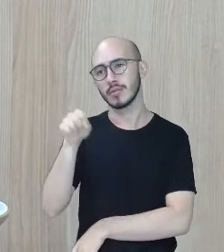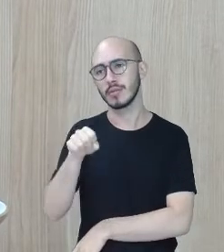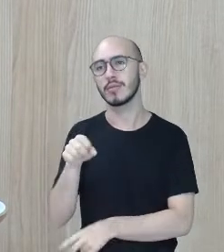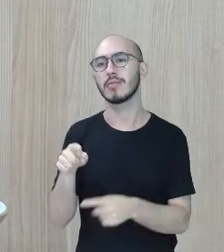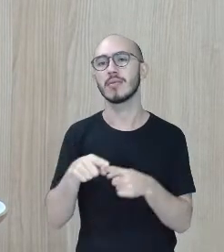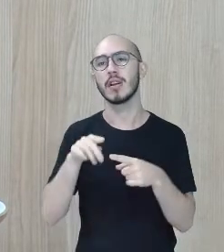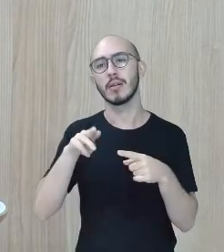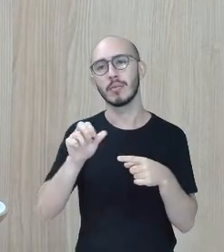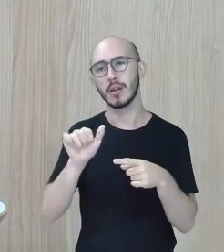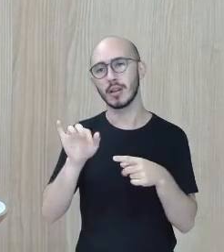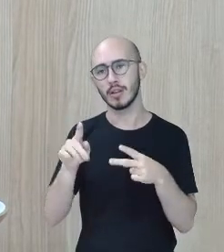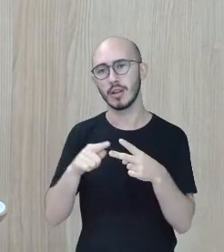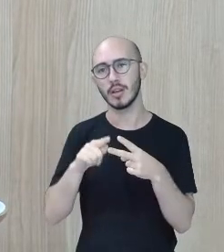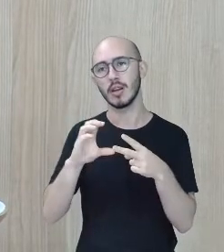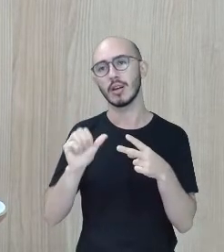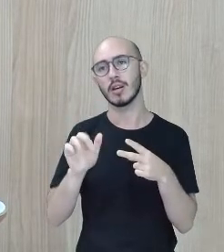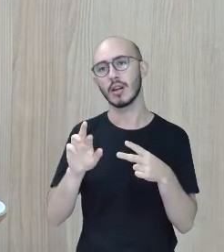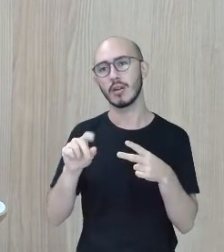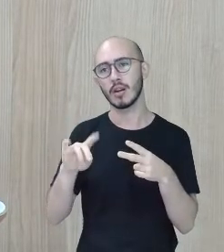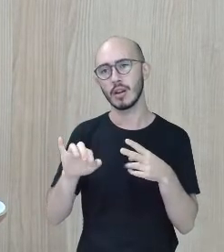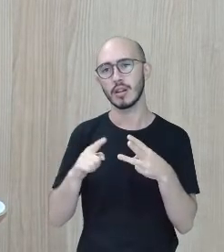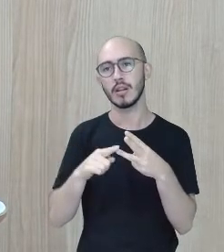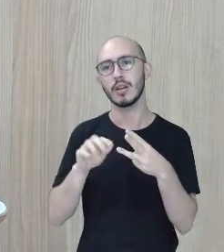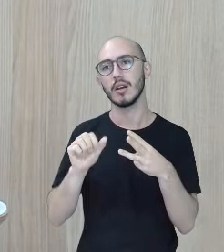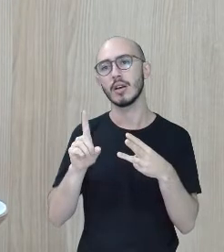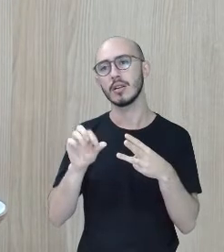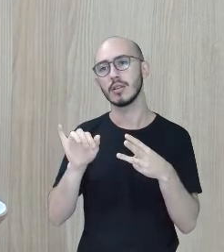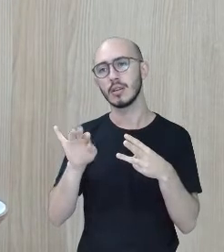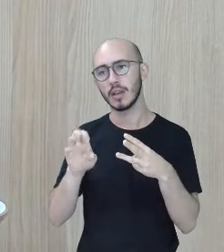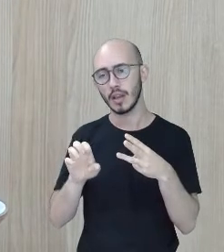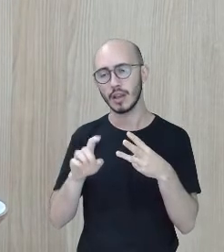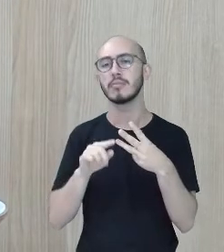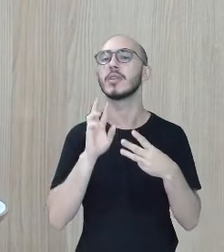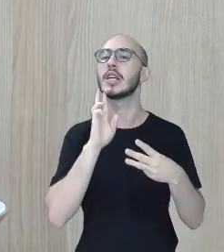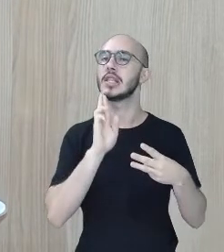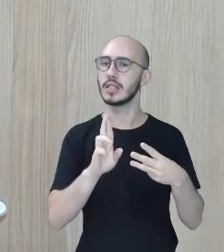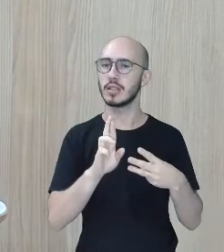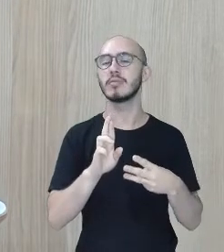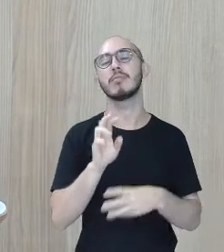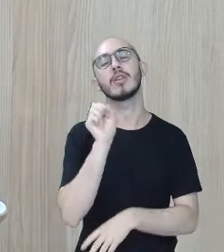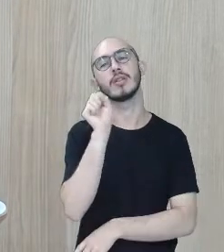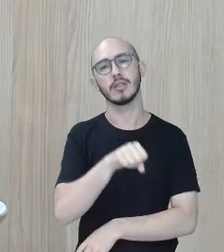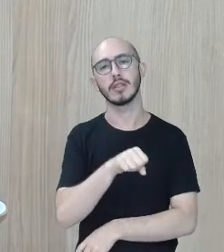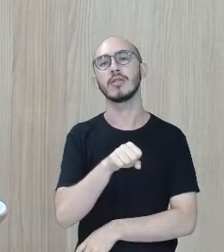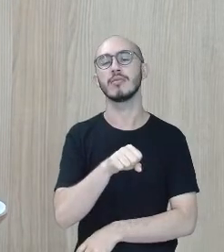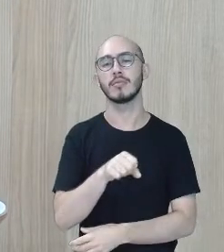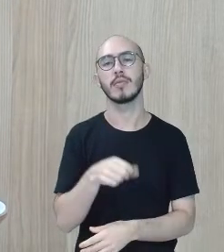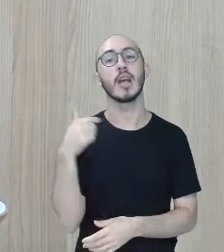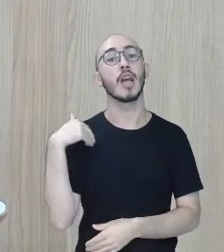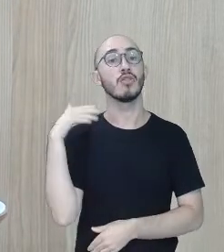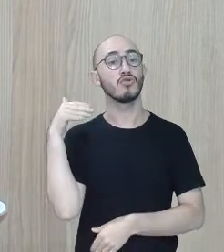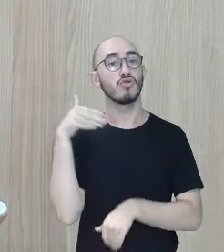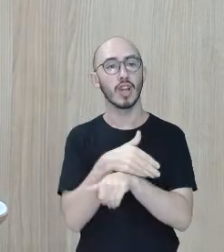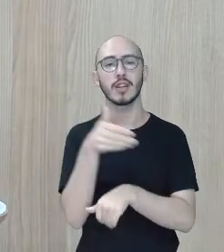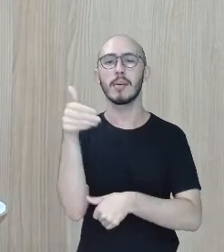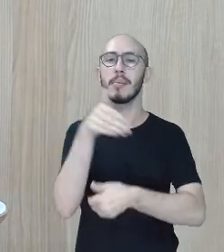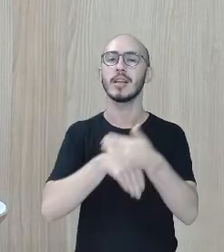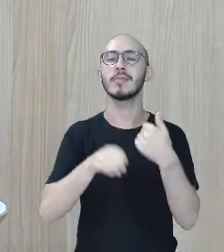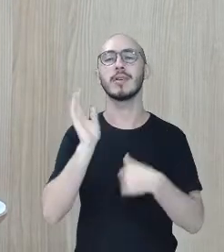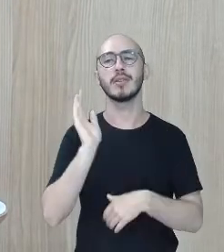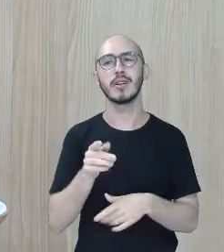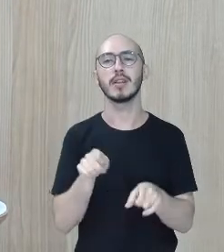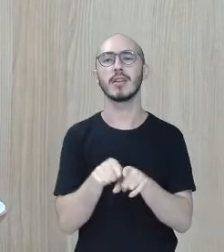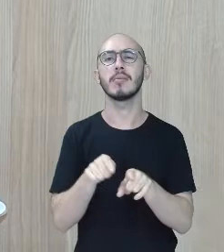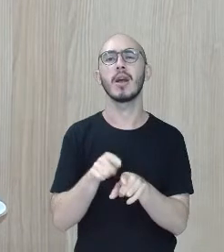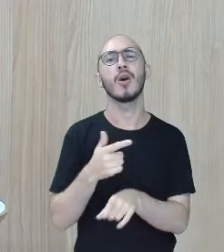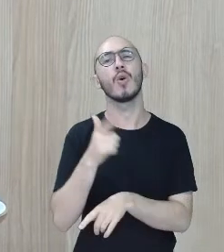Maria, Caroline e Andriele, né? Bem-vinda aí, Andriele, que já entra participando aí desse questionamento. E